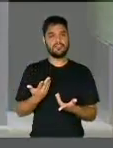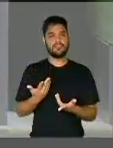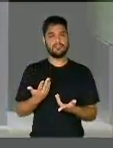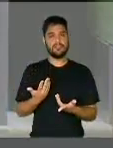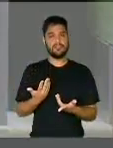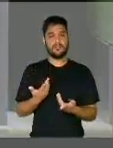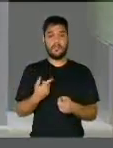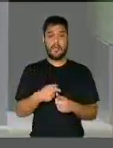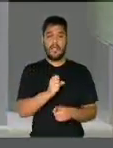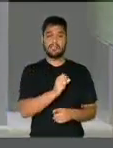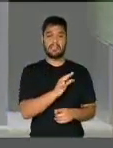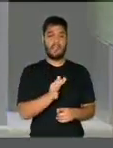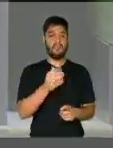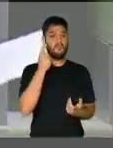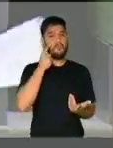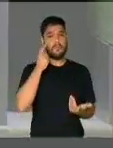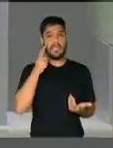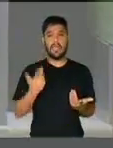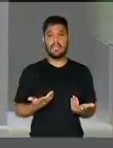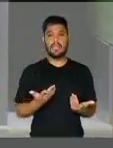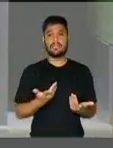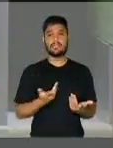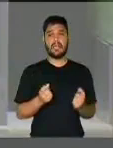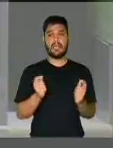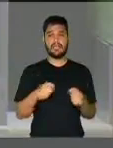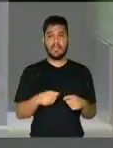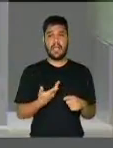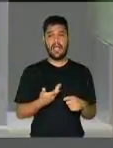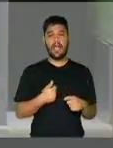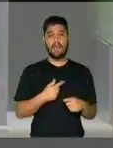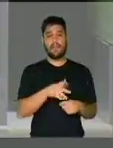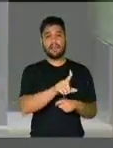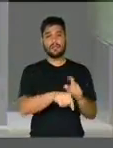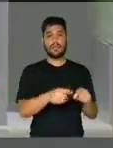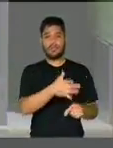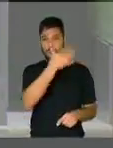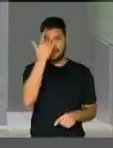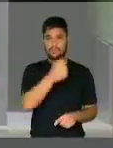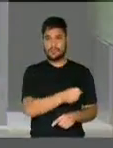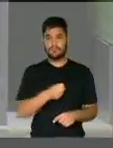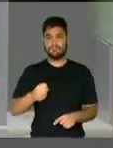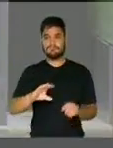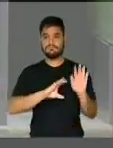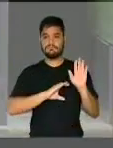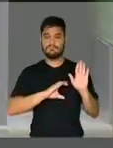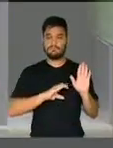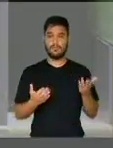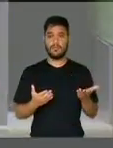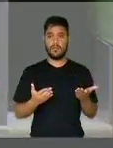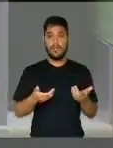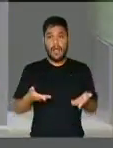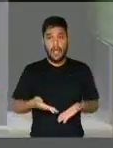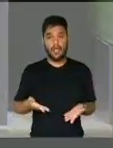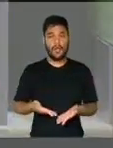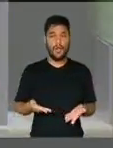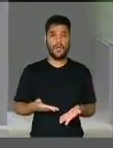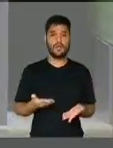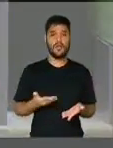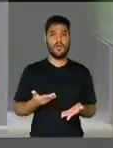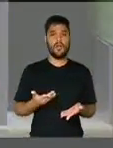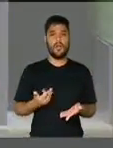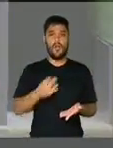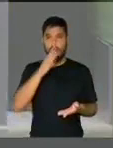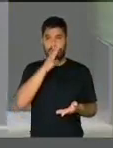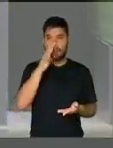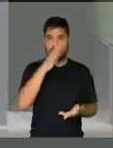seu sabor e à sua vontade, concorrer no processo eleitoral em 2018, como vimos recentemente o